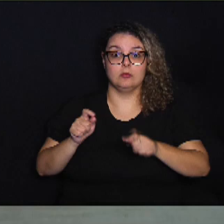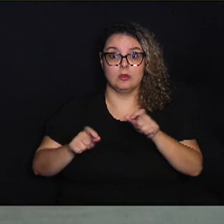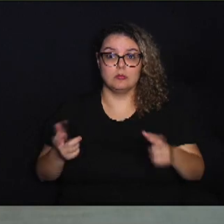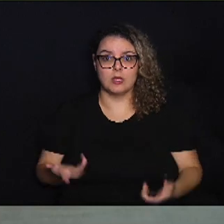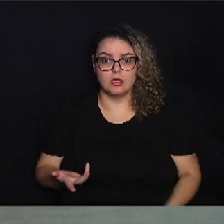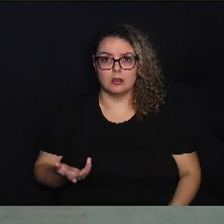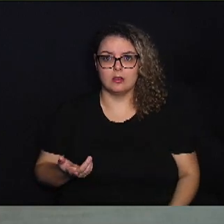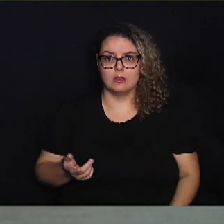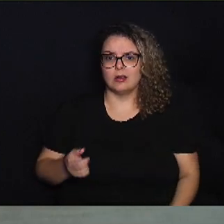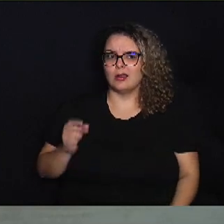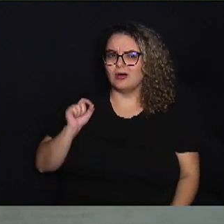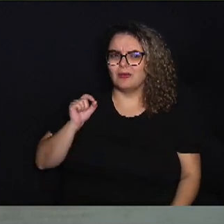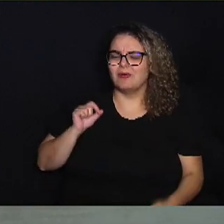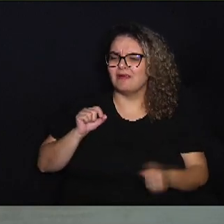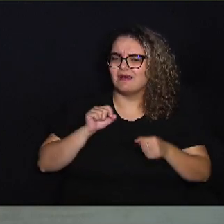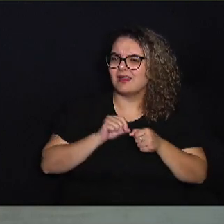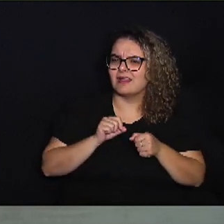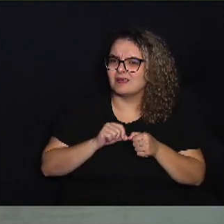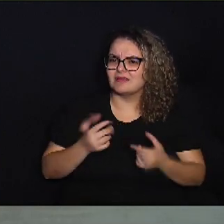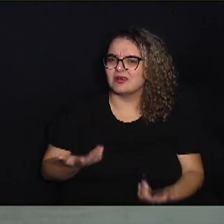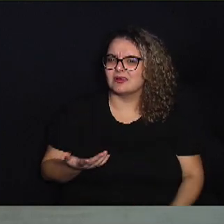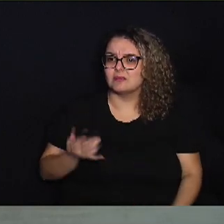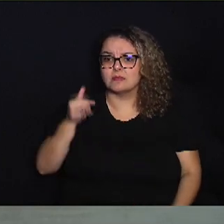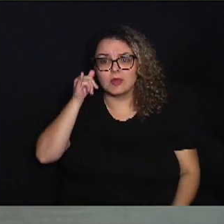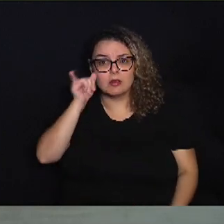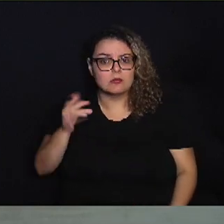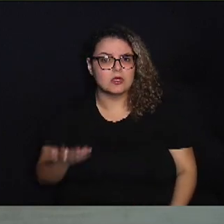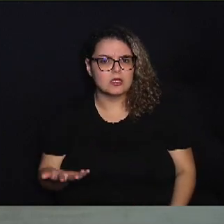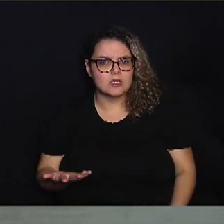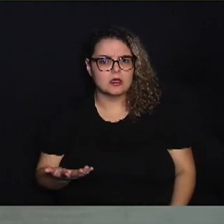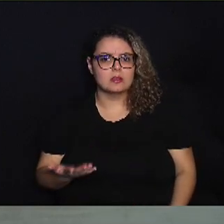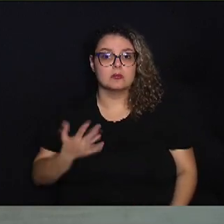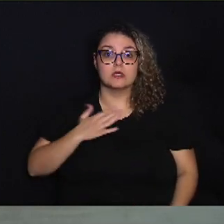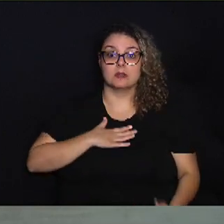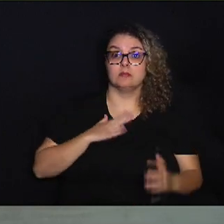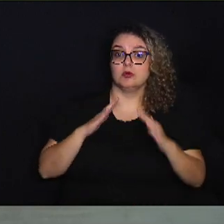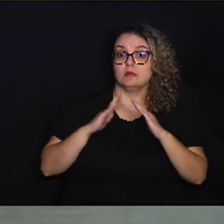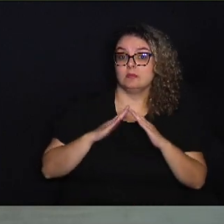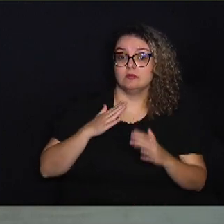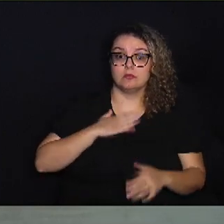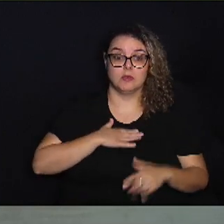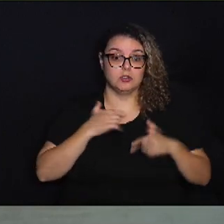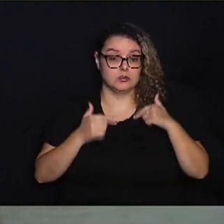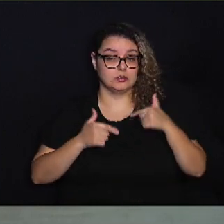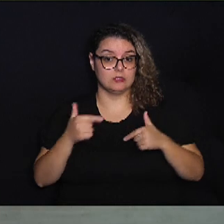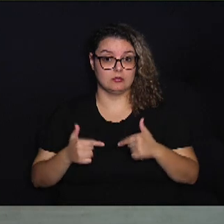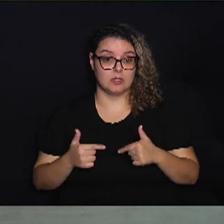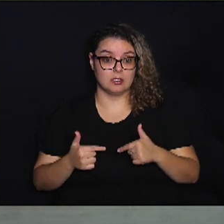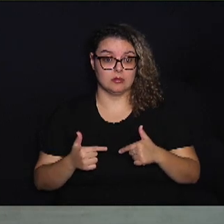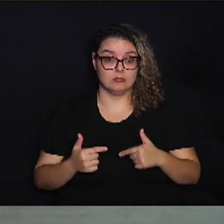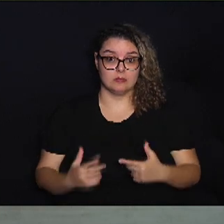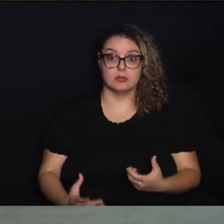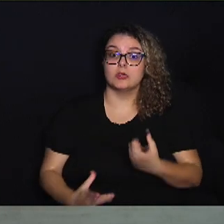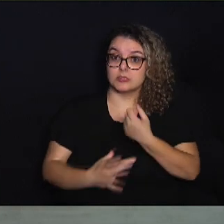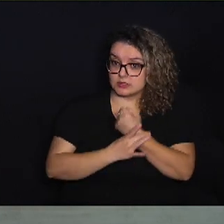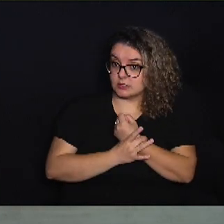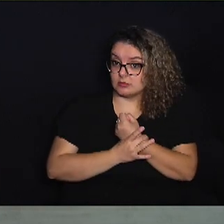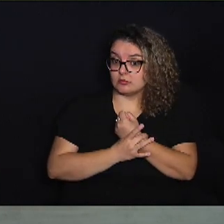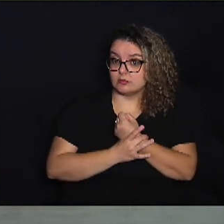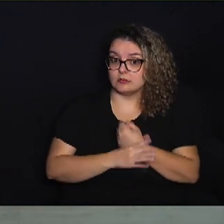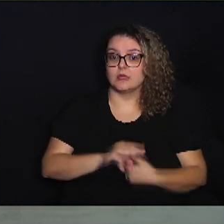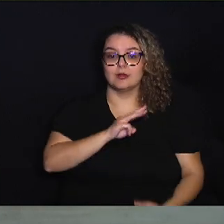que eu faço para ter prevenção, para que a minha casa, o meu trabalho esteja em segurança? Acesse